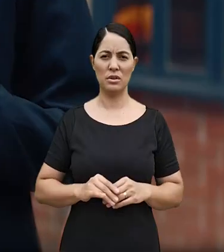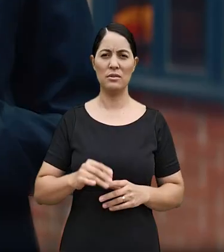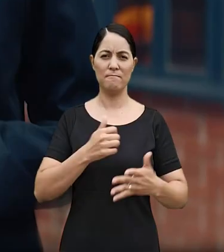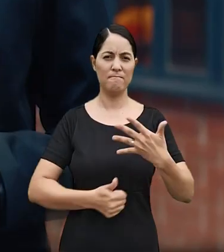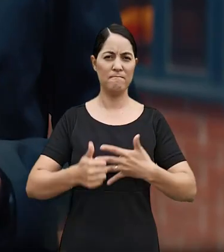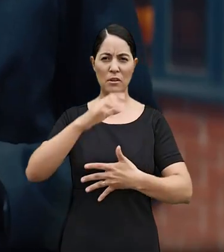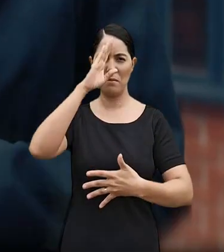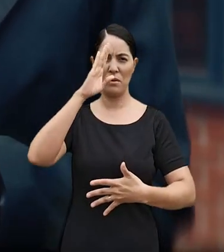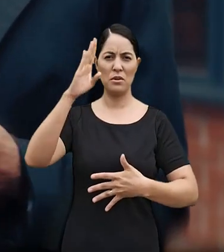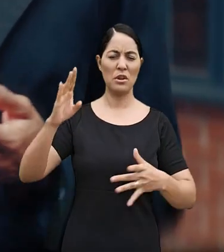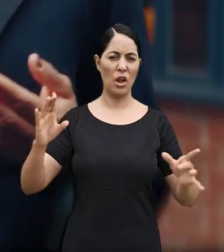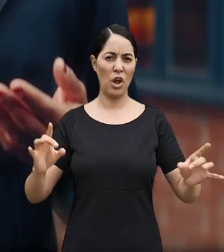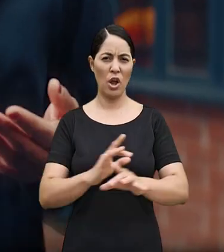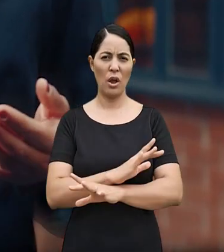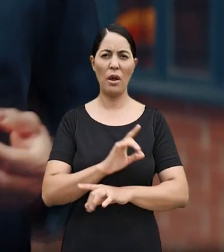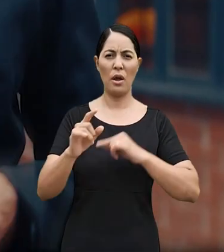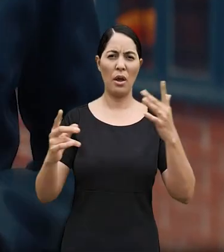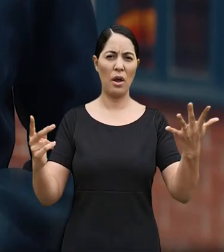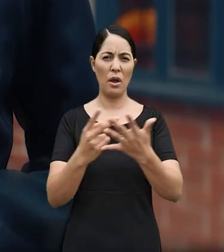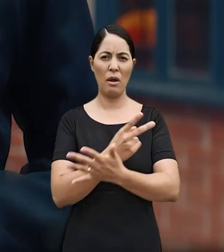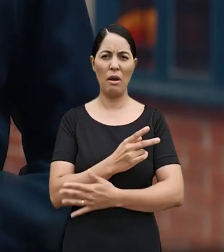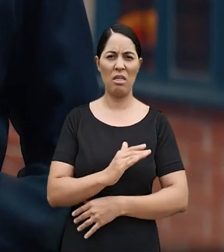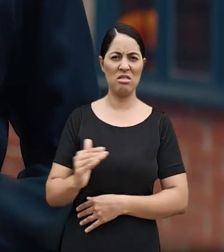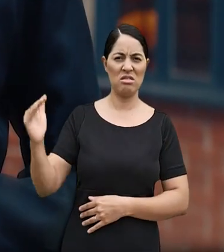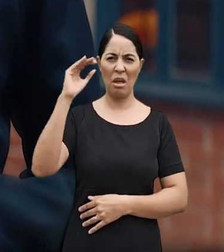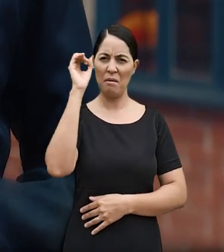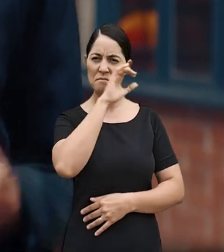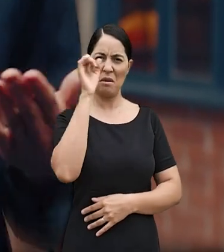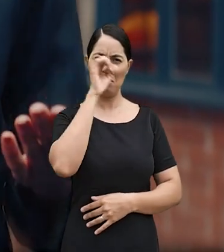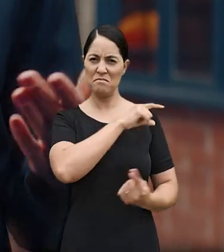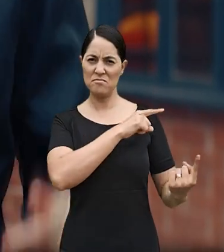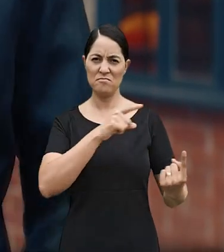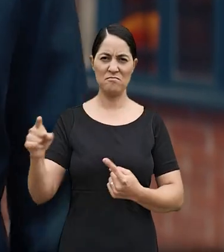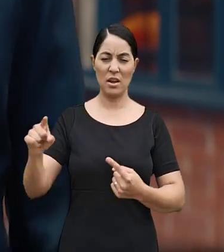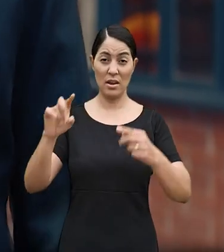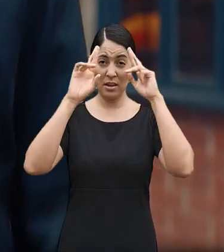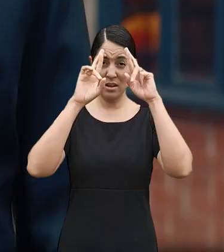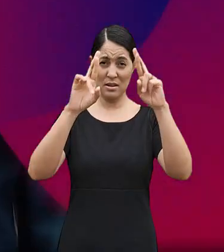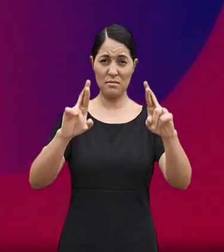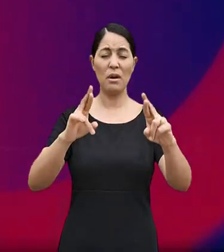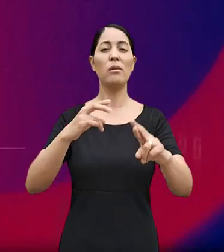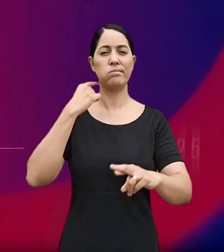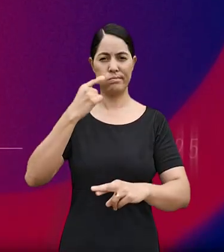prioridade absoluta, combatendo abusos de autoridade e garantindo respeito à advocacia.